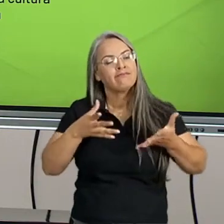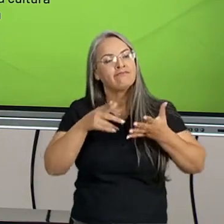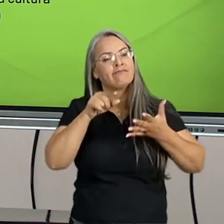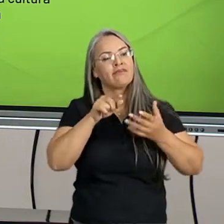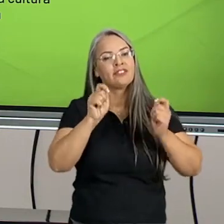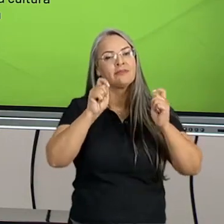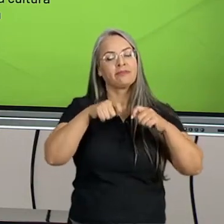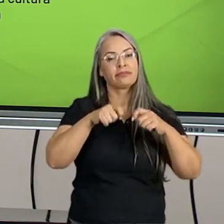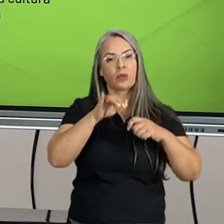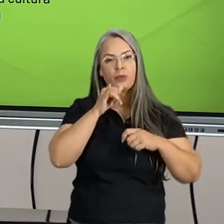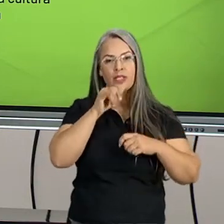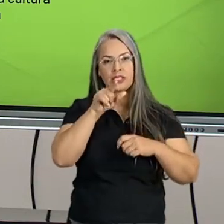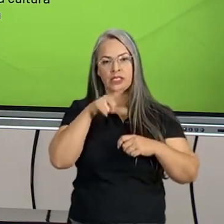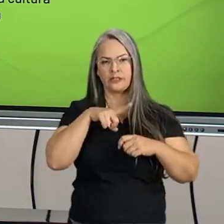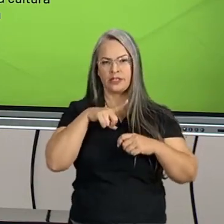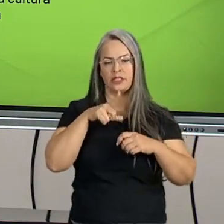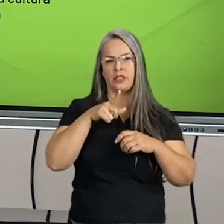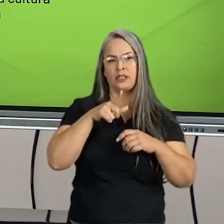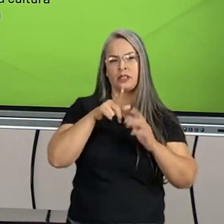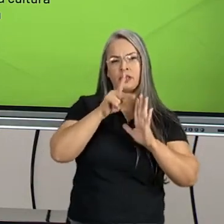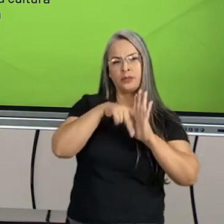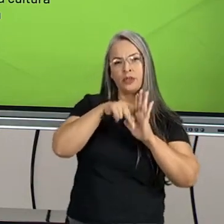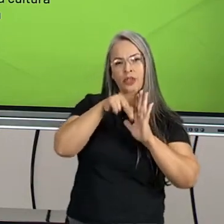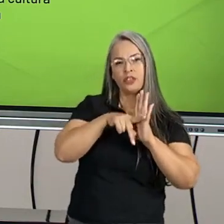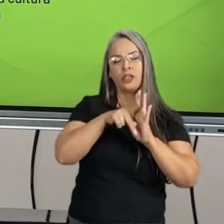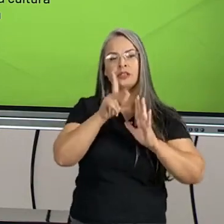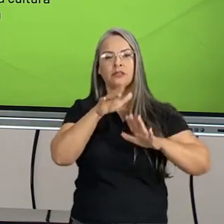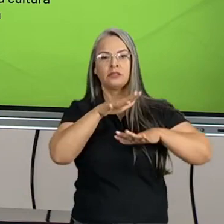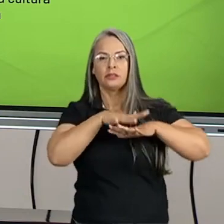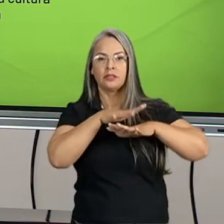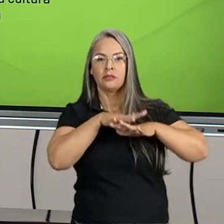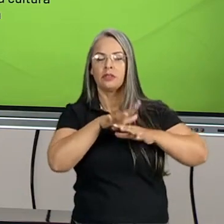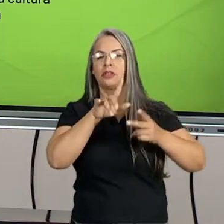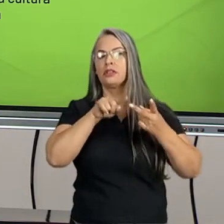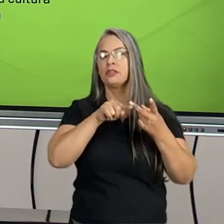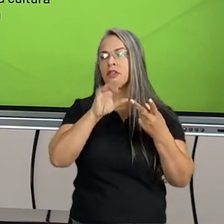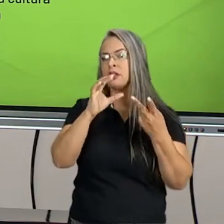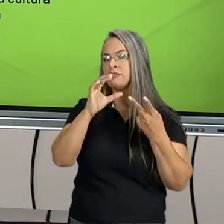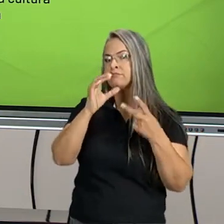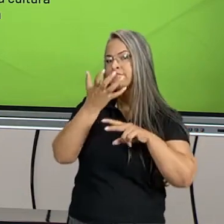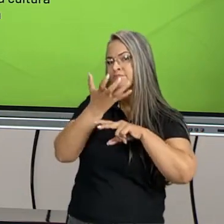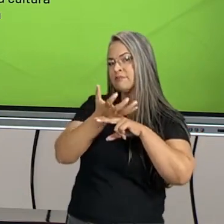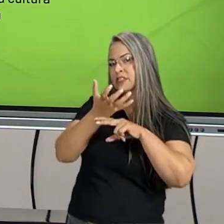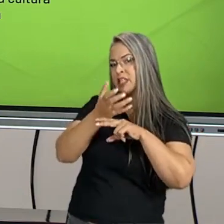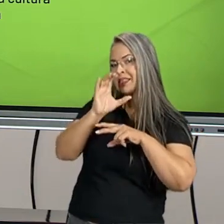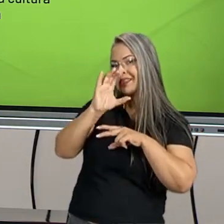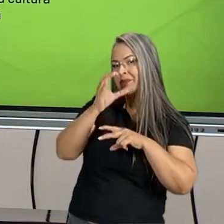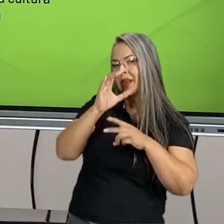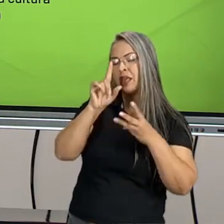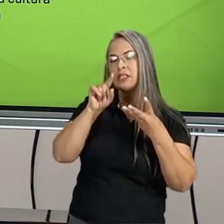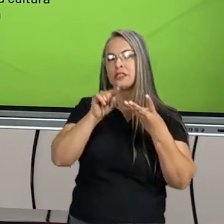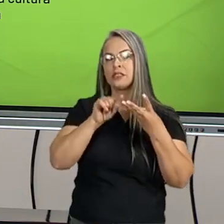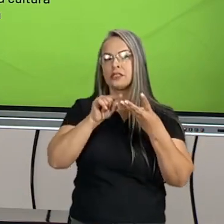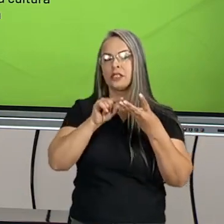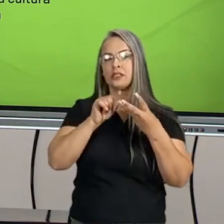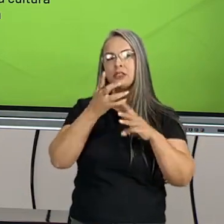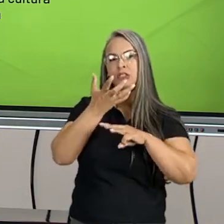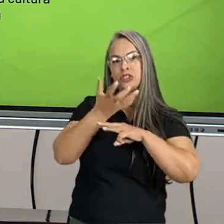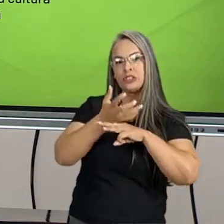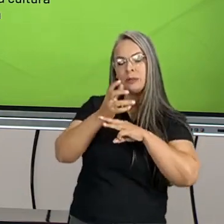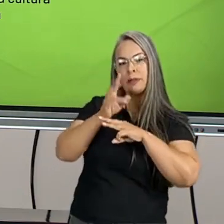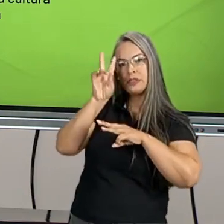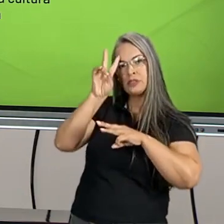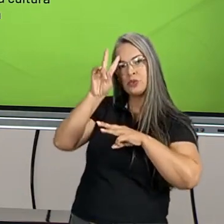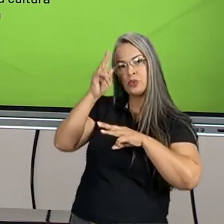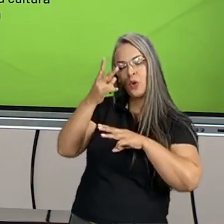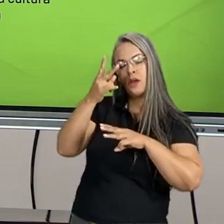se você tem um trabalho matemático um trabalho de ciências um trabalho de filosofia de história um trabalho de